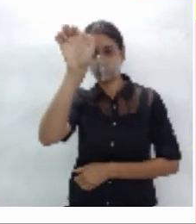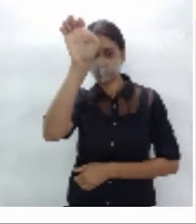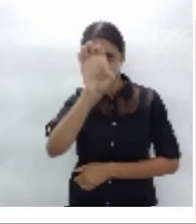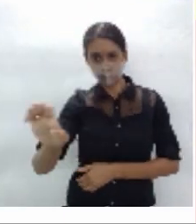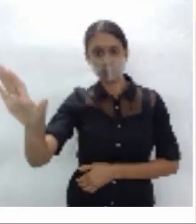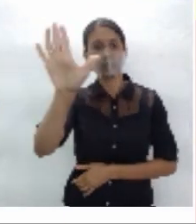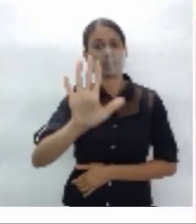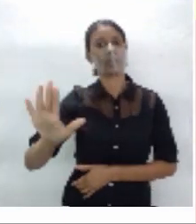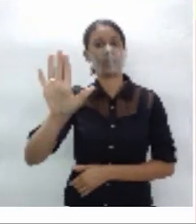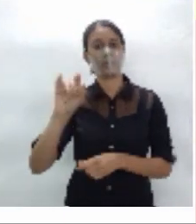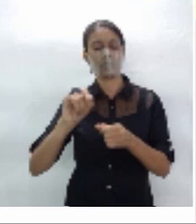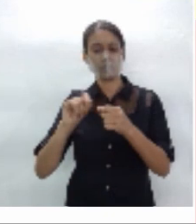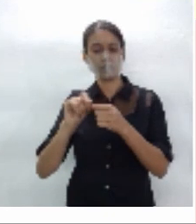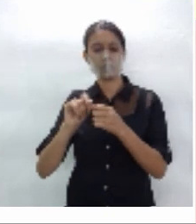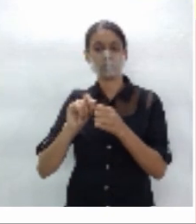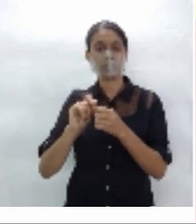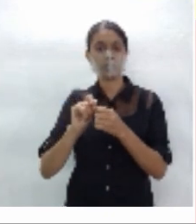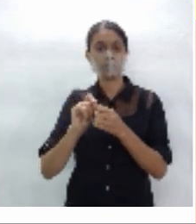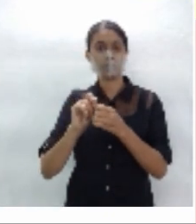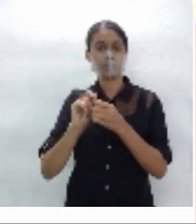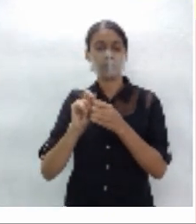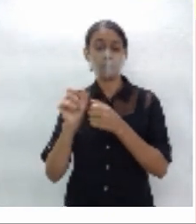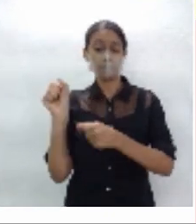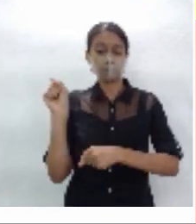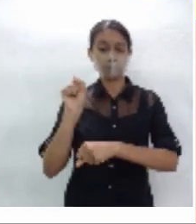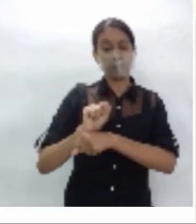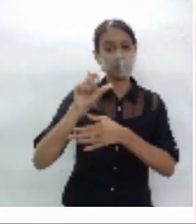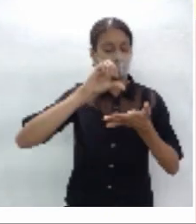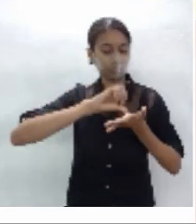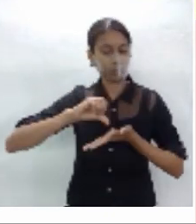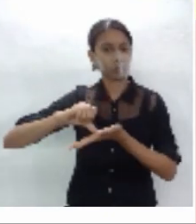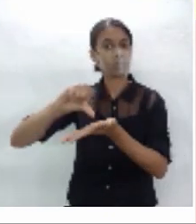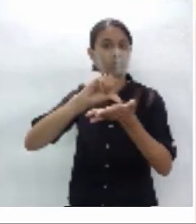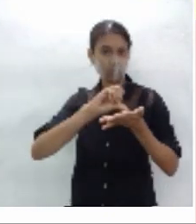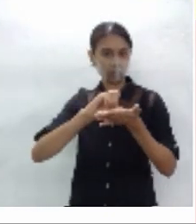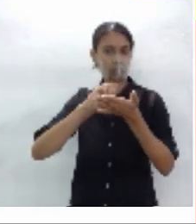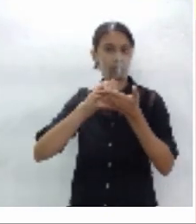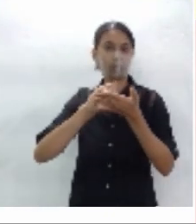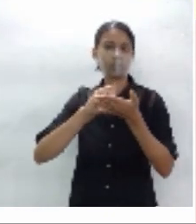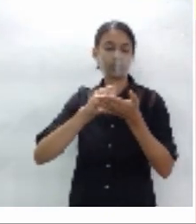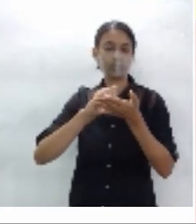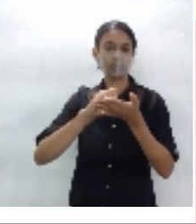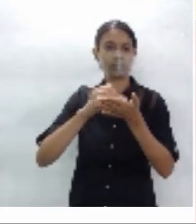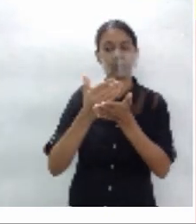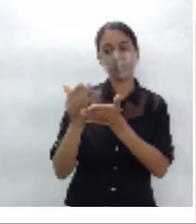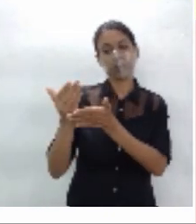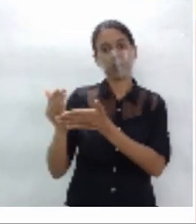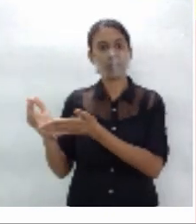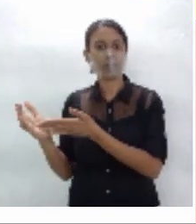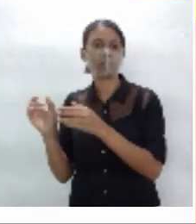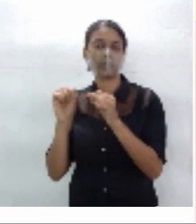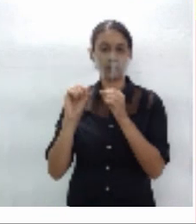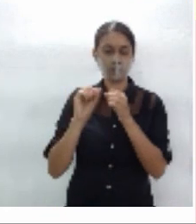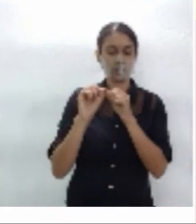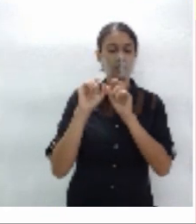passaram por um processo de descolonização. Então veja que